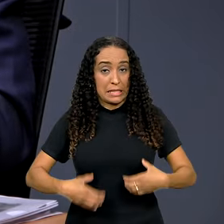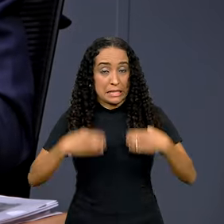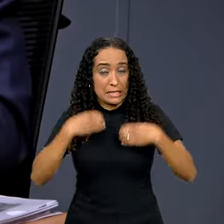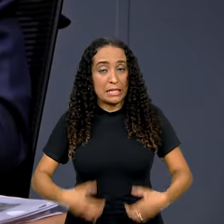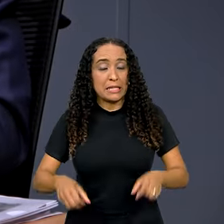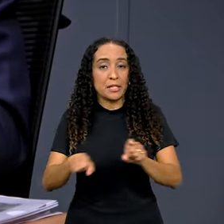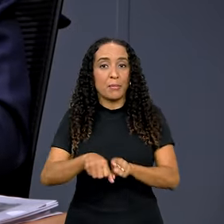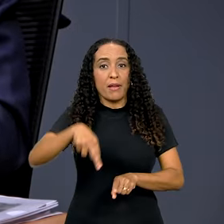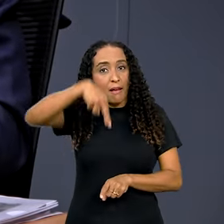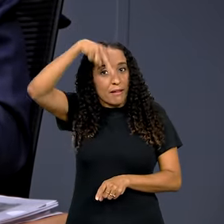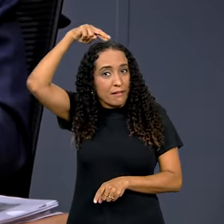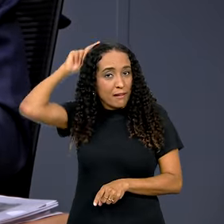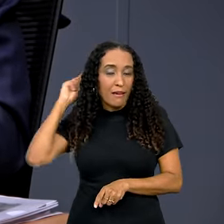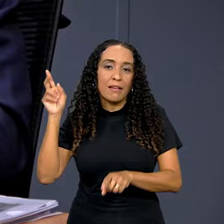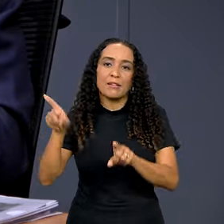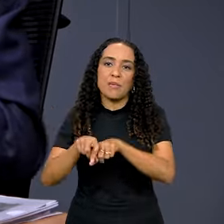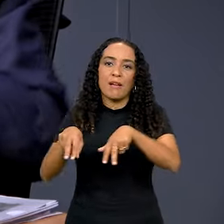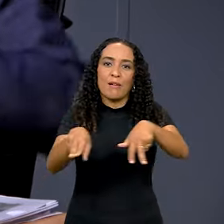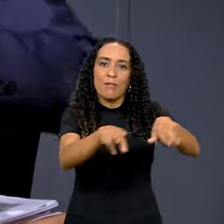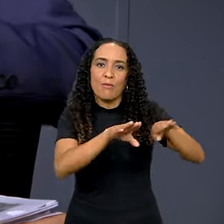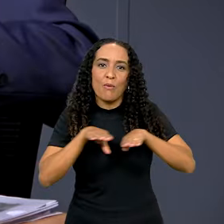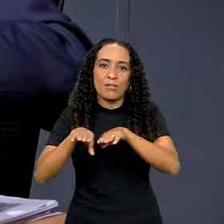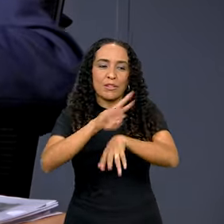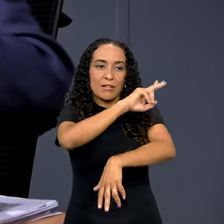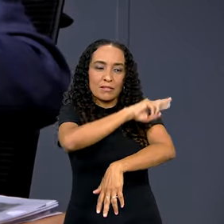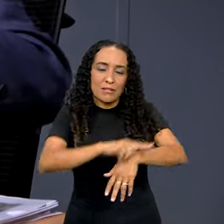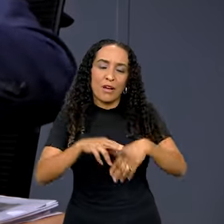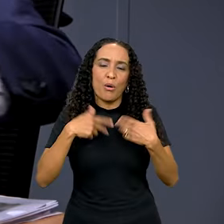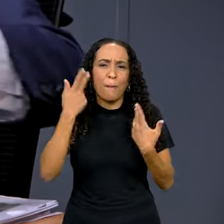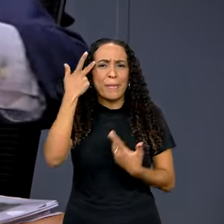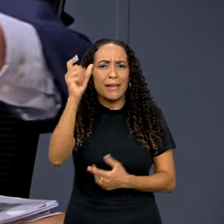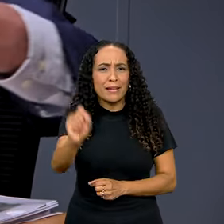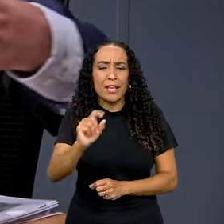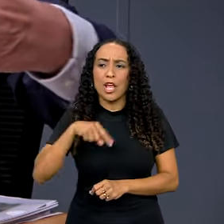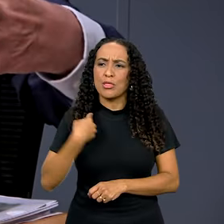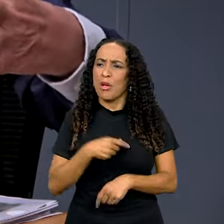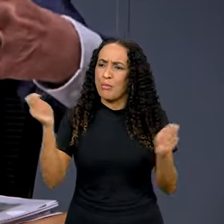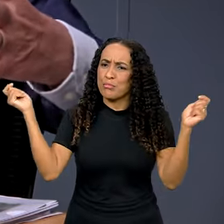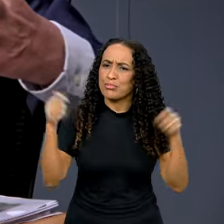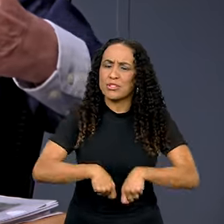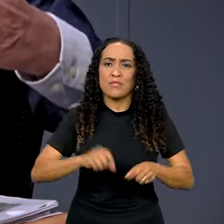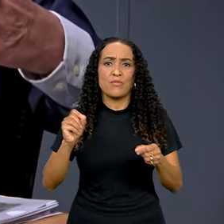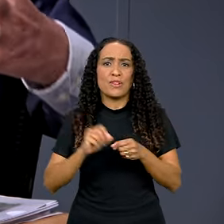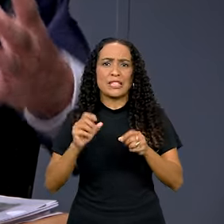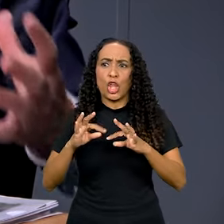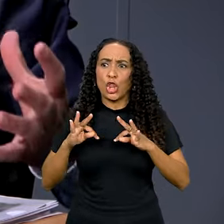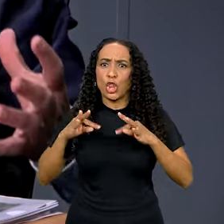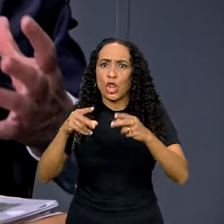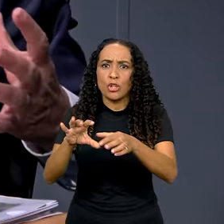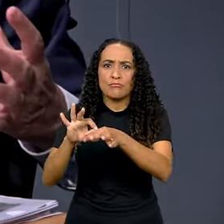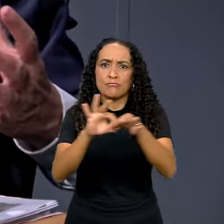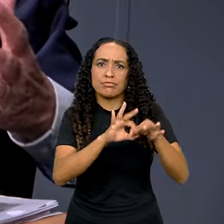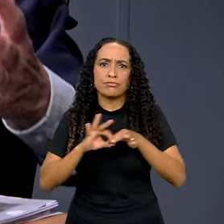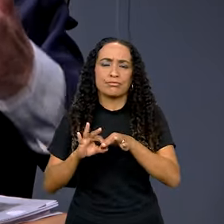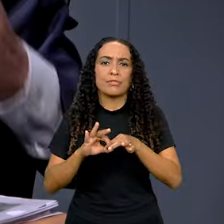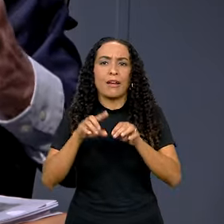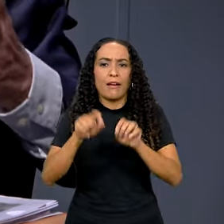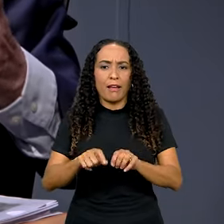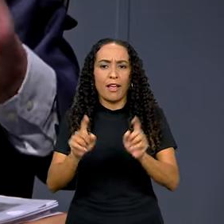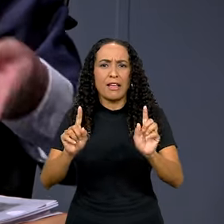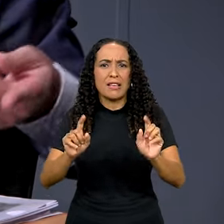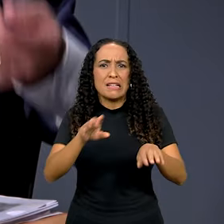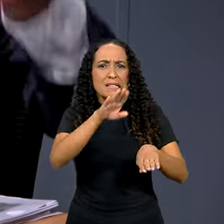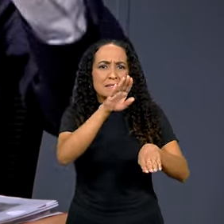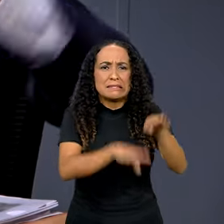lá da área da Igualdade racial Para quê Para que a gente possa fazer com que aquilo que é uma